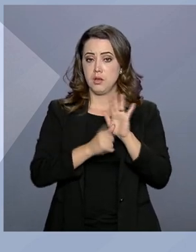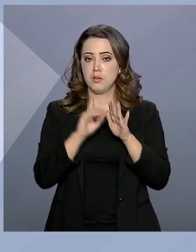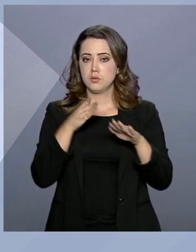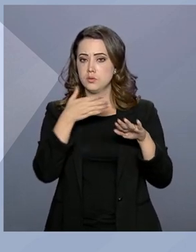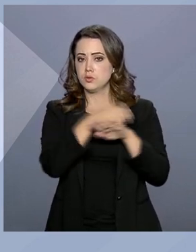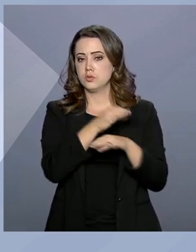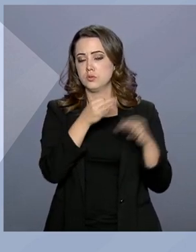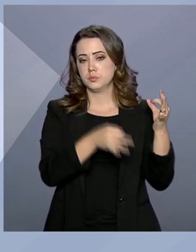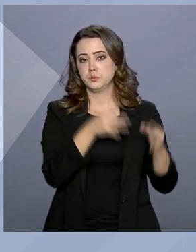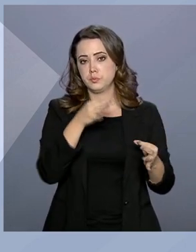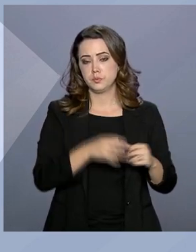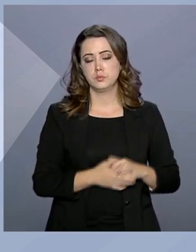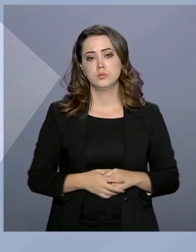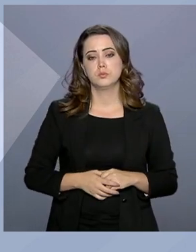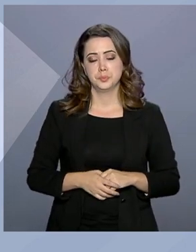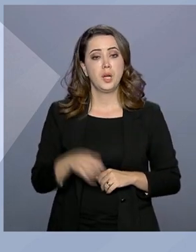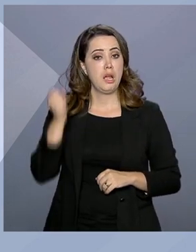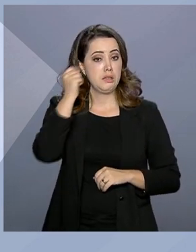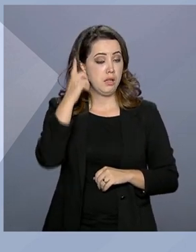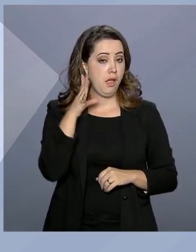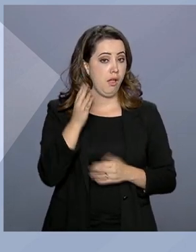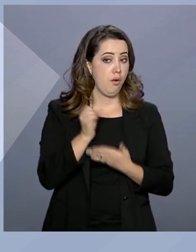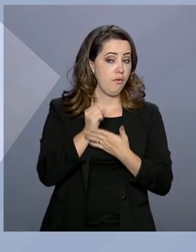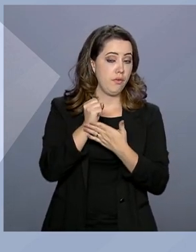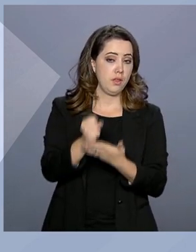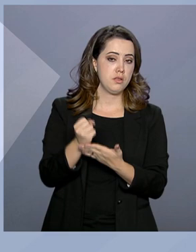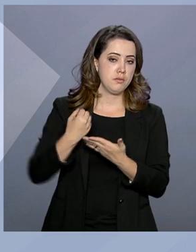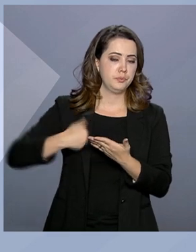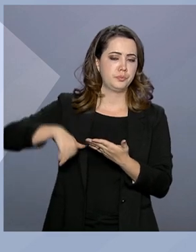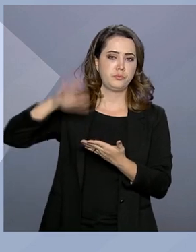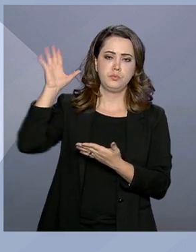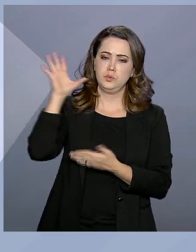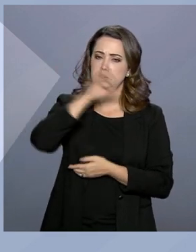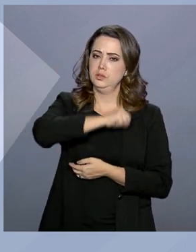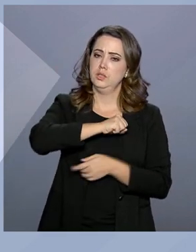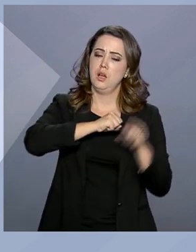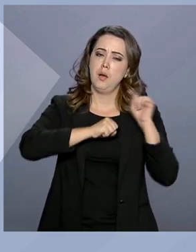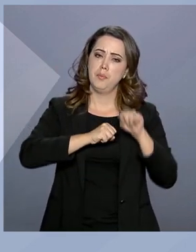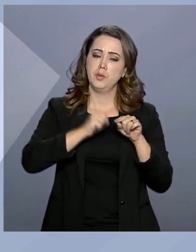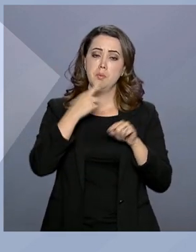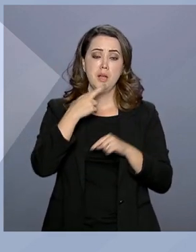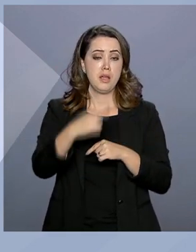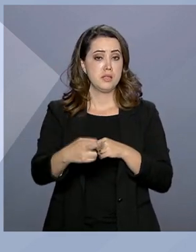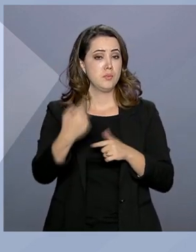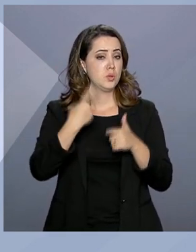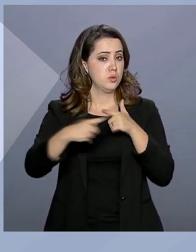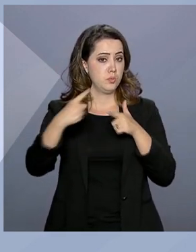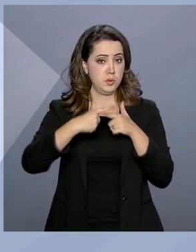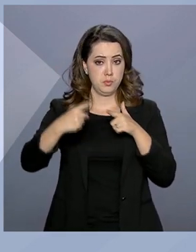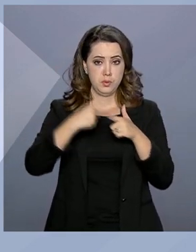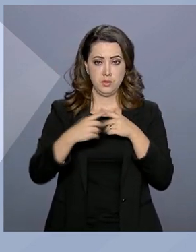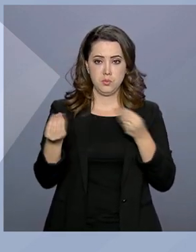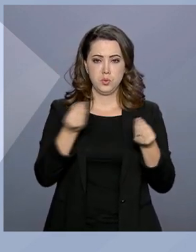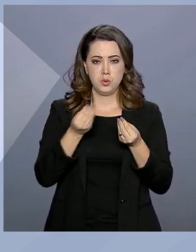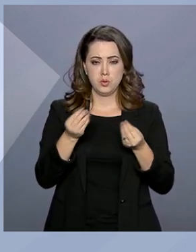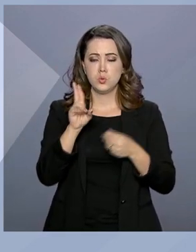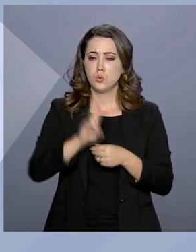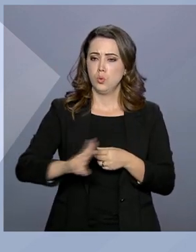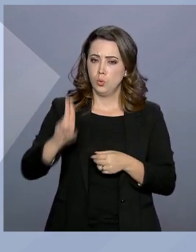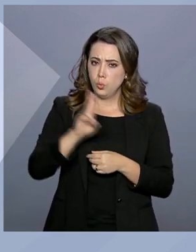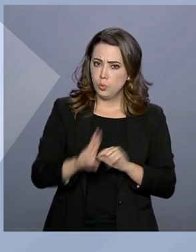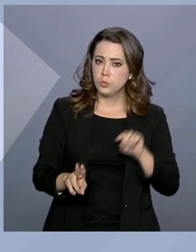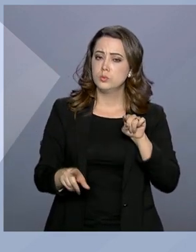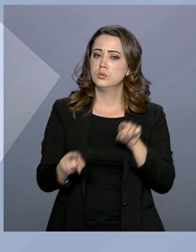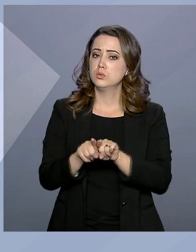de ingressar na Justiça. A ideia é oferecer maior agilidade para a solução de problemas de consumo na